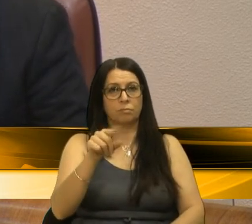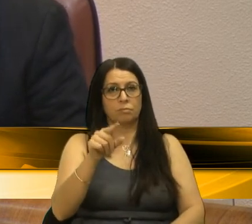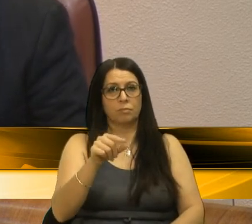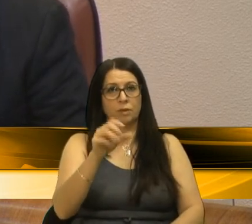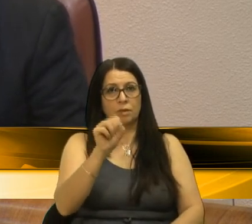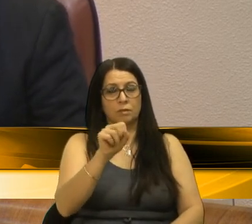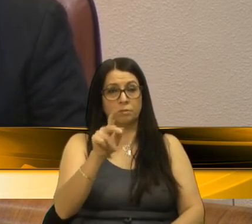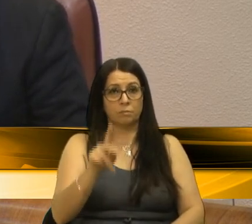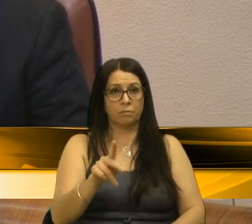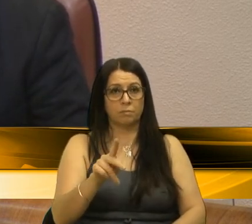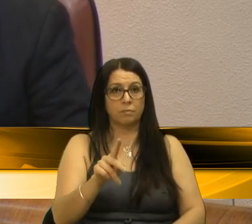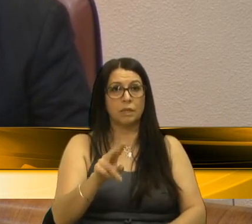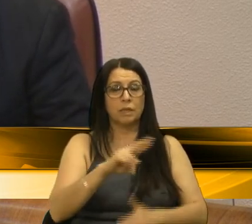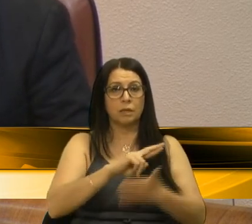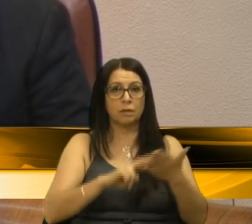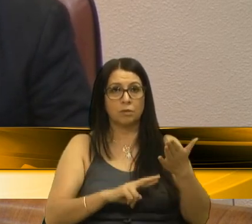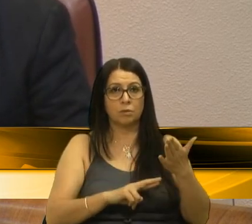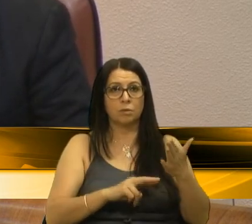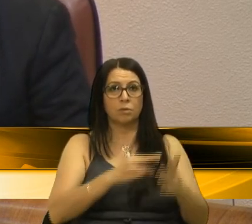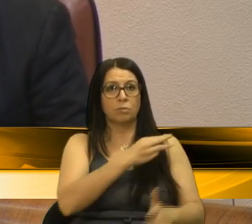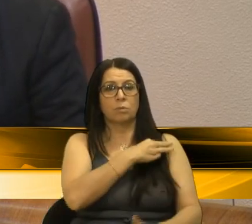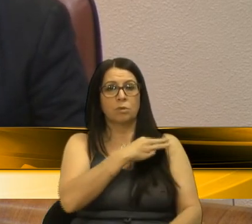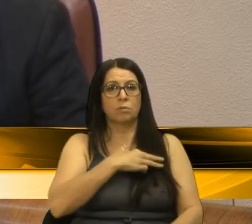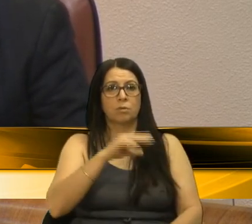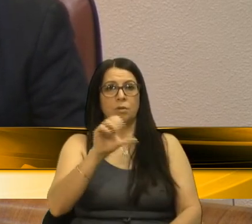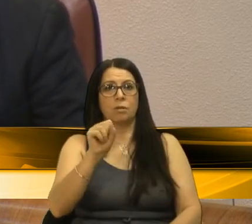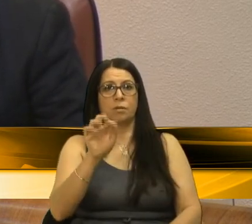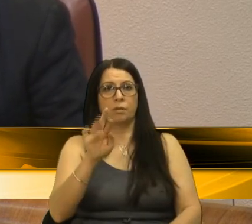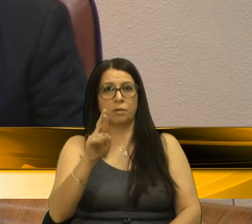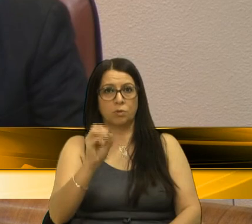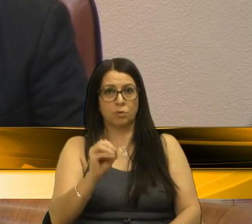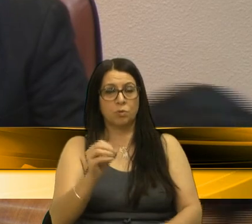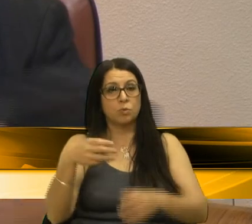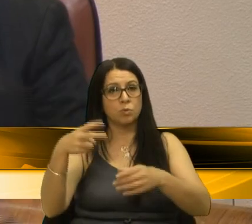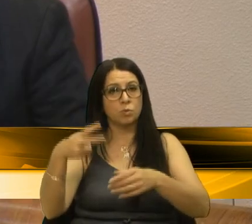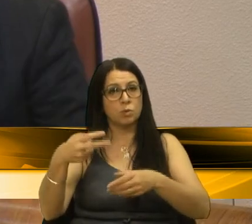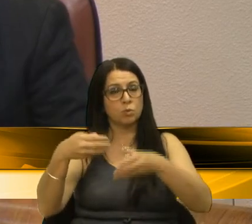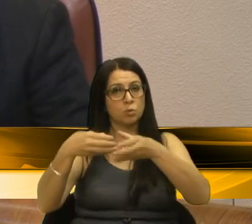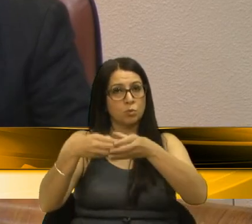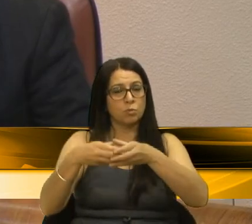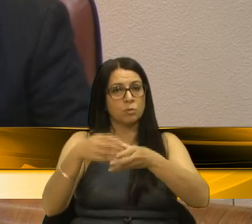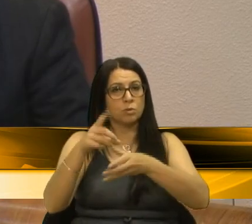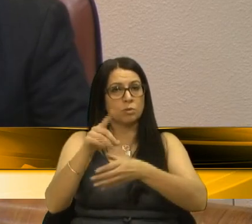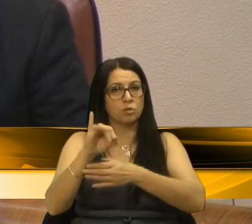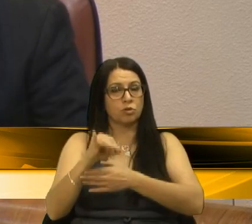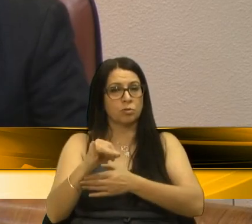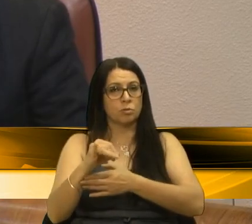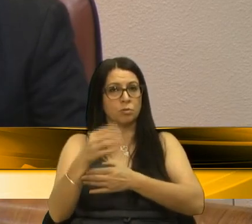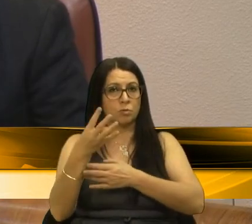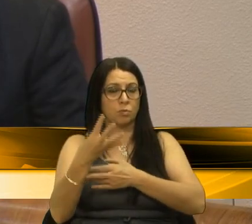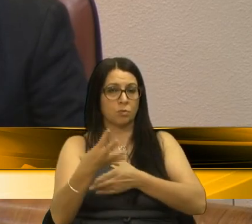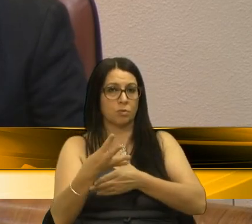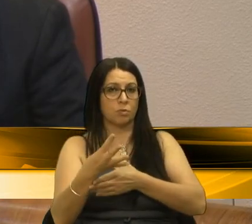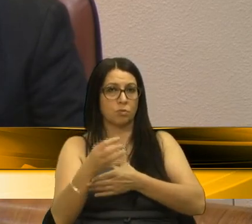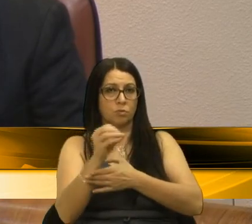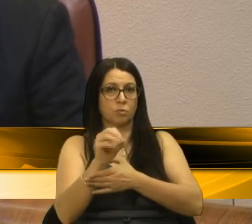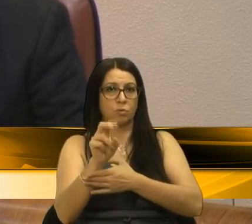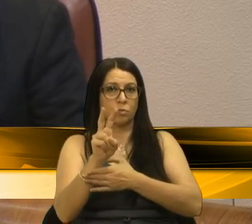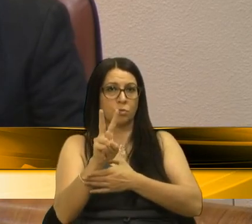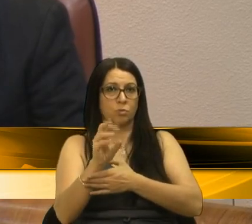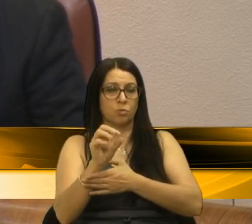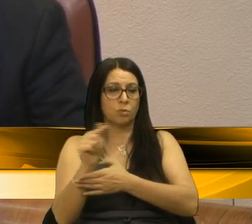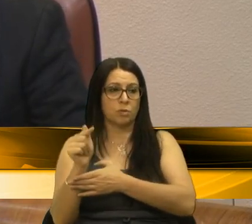893.931/SP. Relator ministro Castro Meira, segunda turma, DJ 4 de outubro de